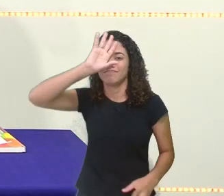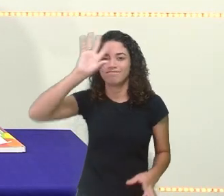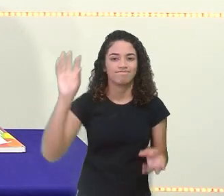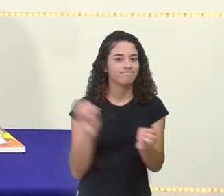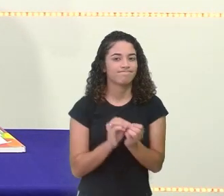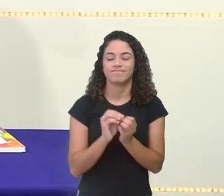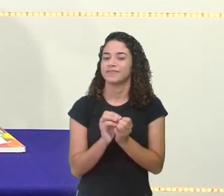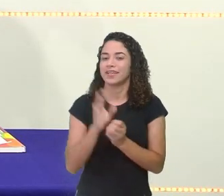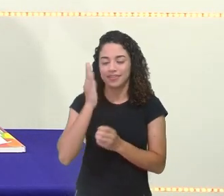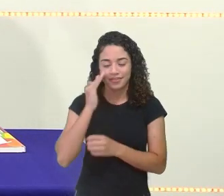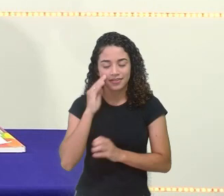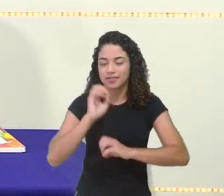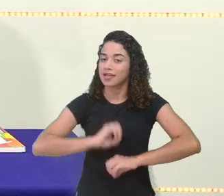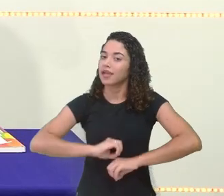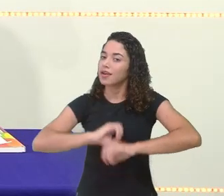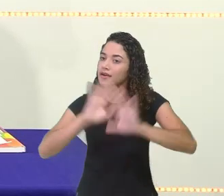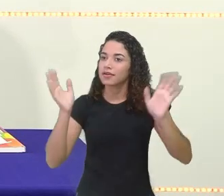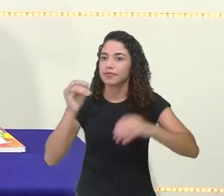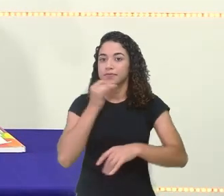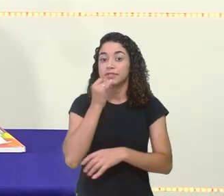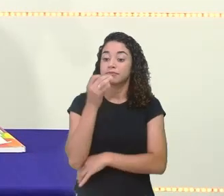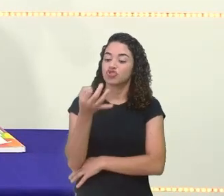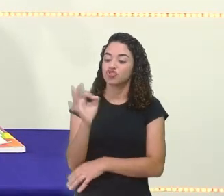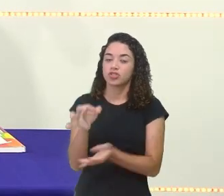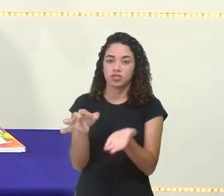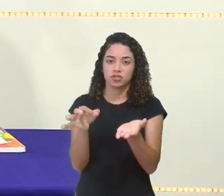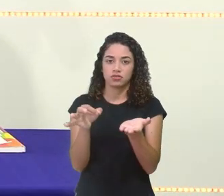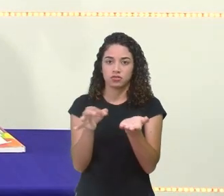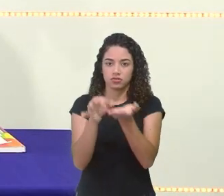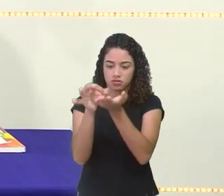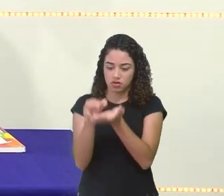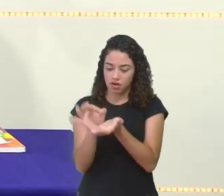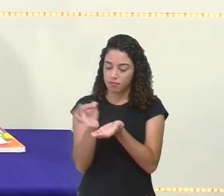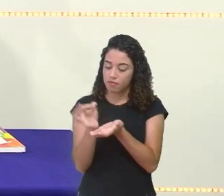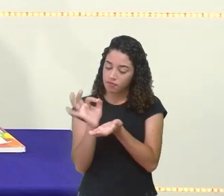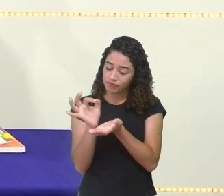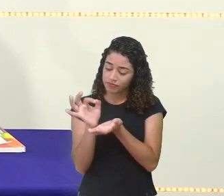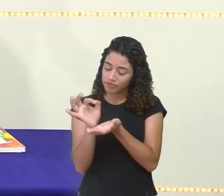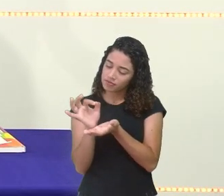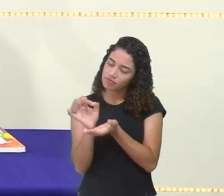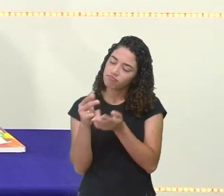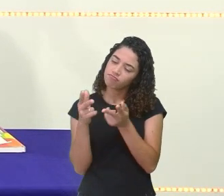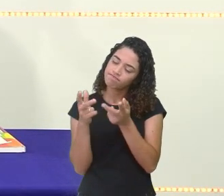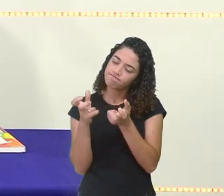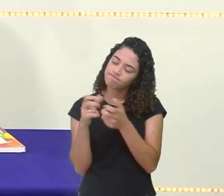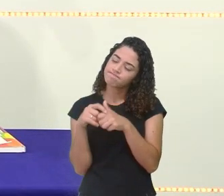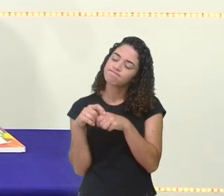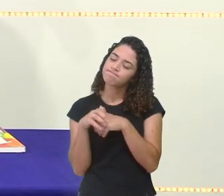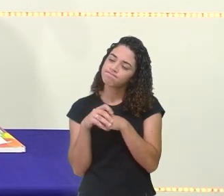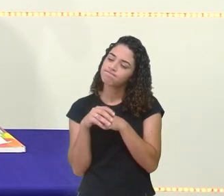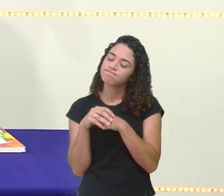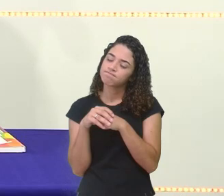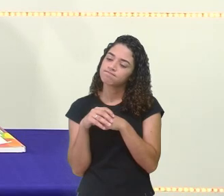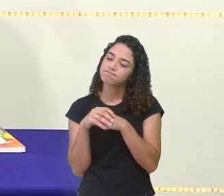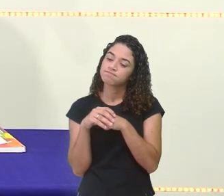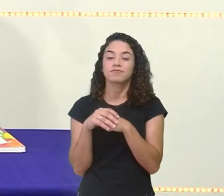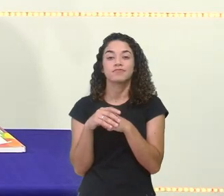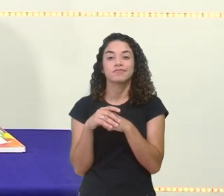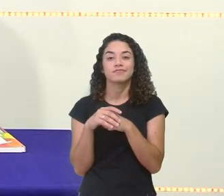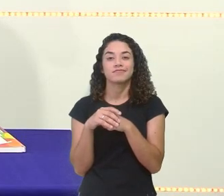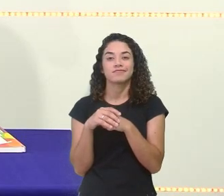a gente. A xícara do café, quando a gente lê o poema, a gente percebe que tem rima assim. Mas